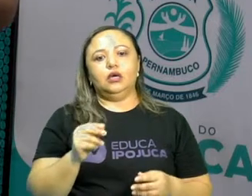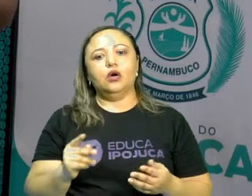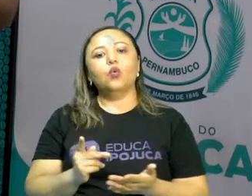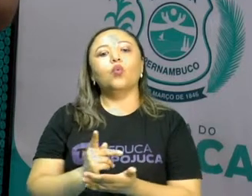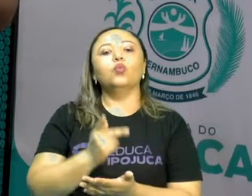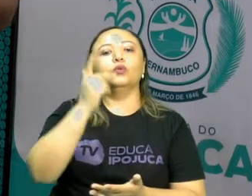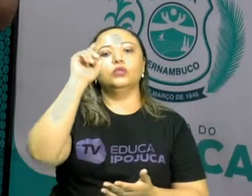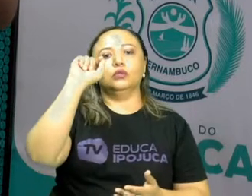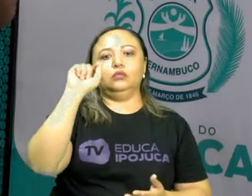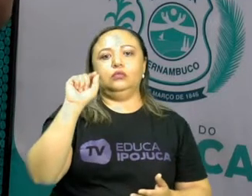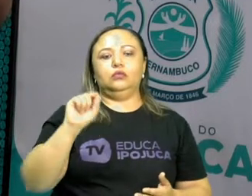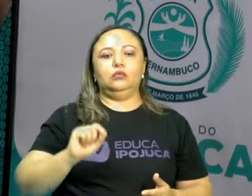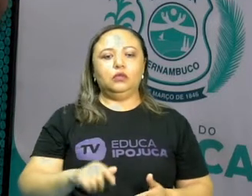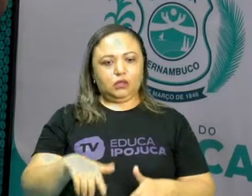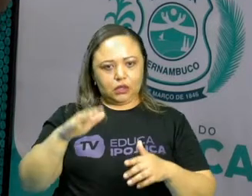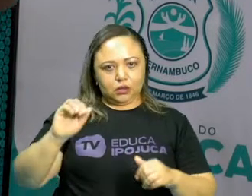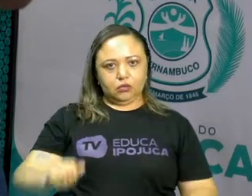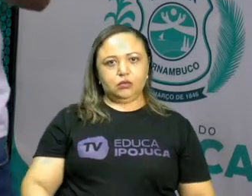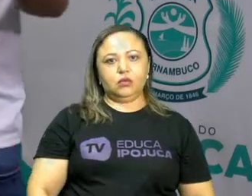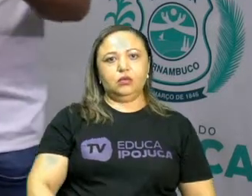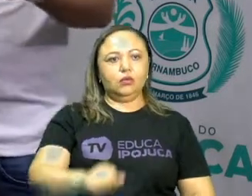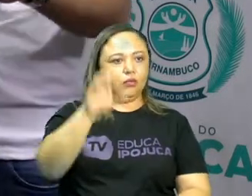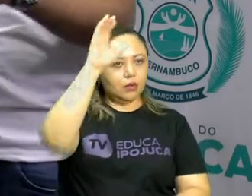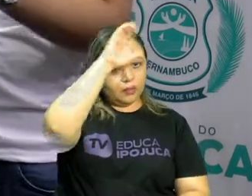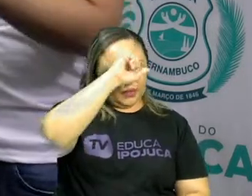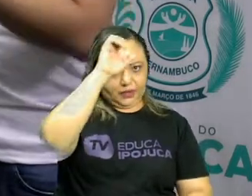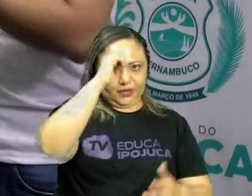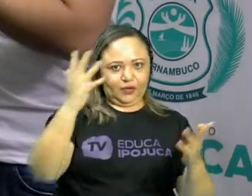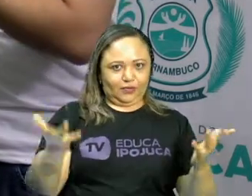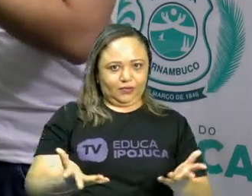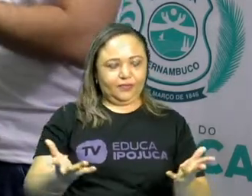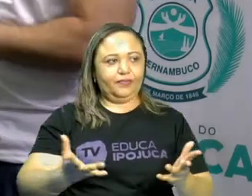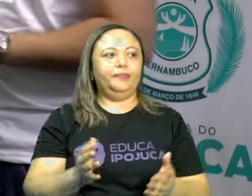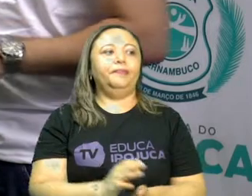estão prontos para a aula? Vamos lá então? Vamos lá.